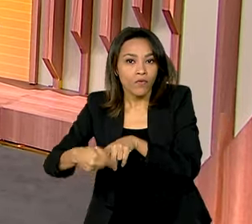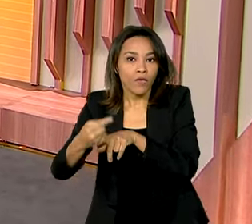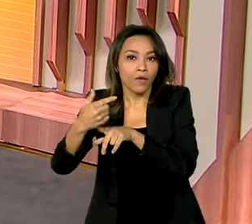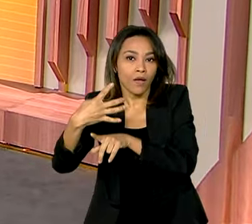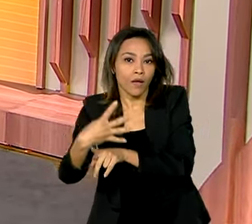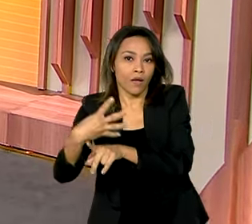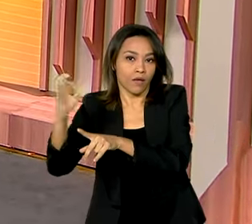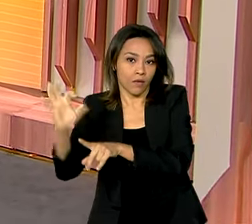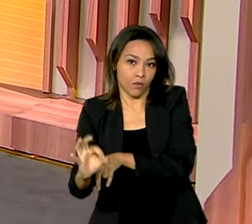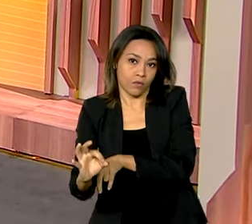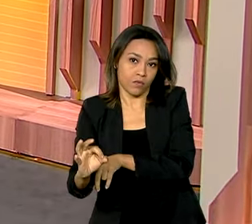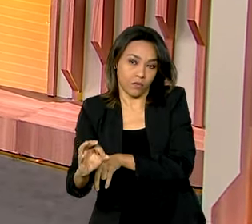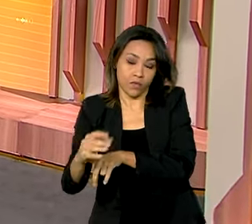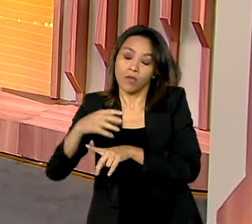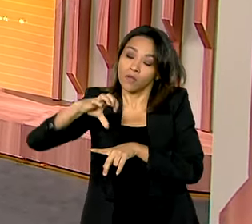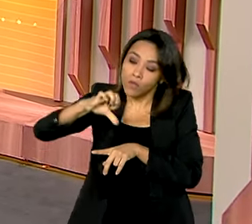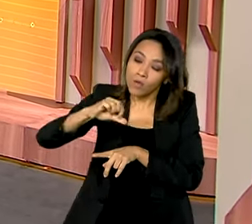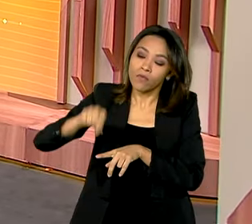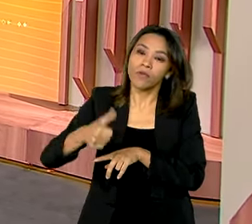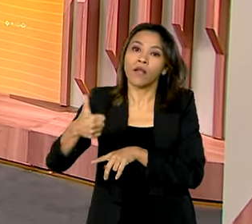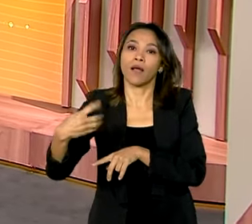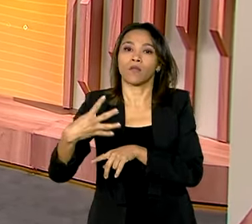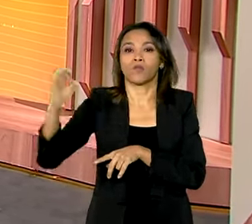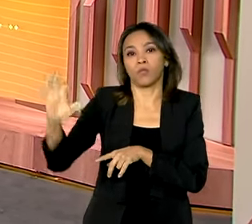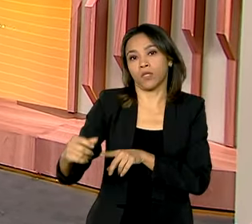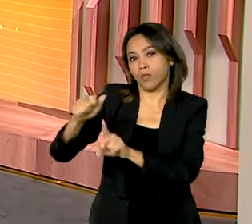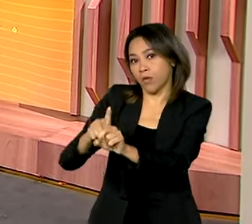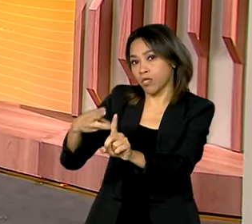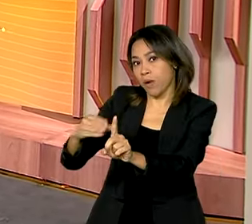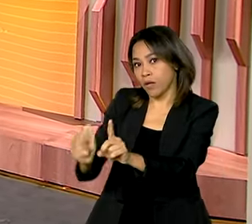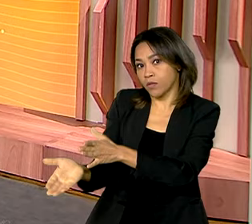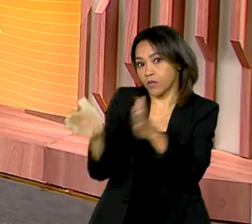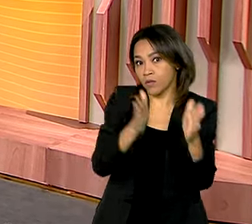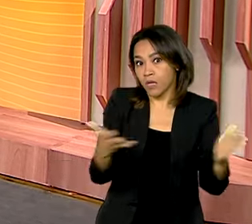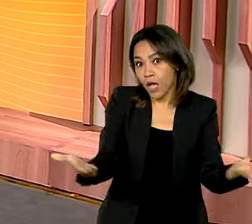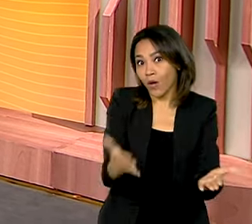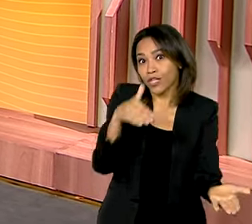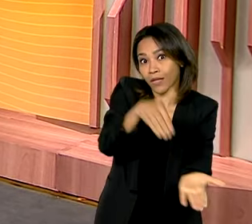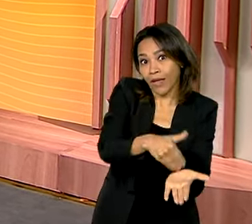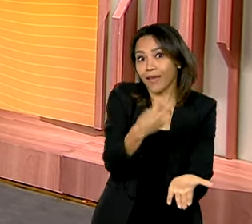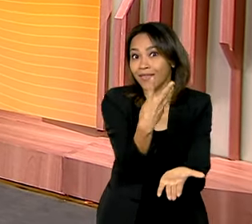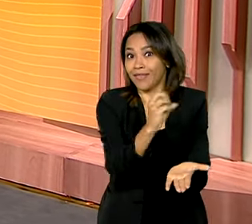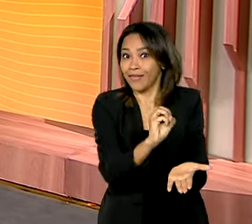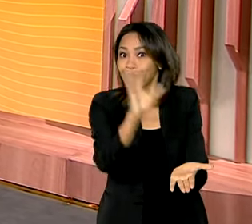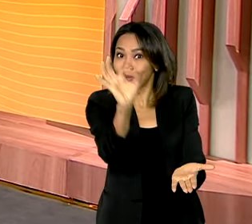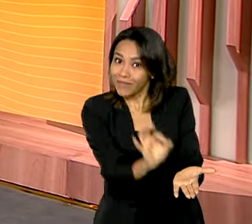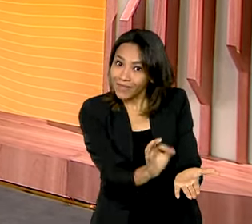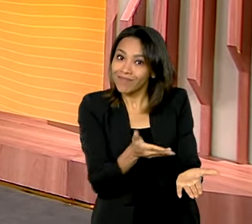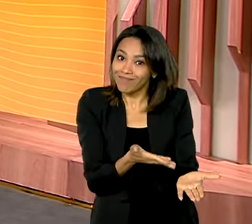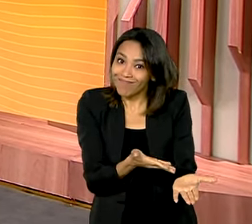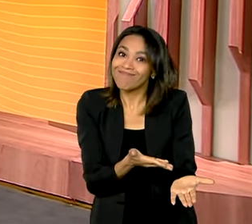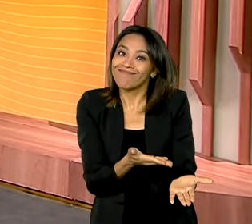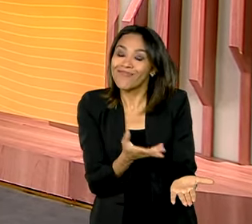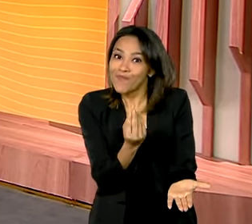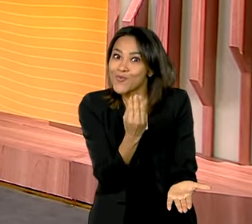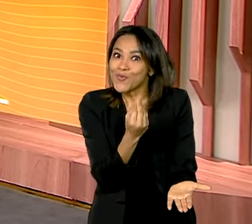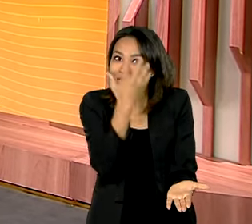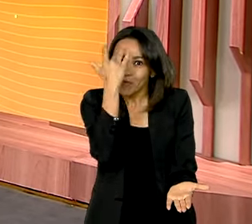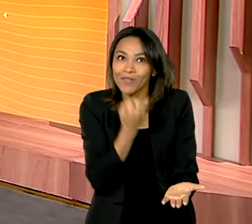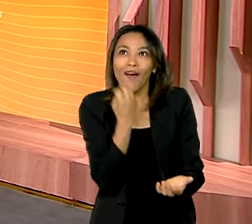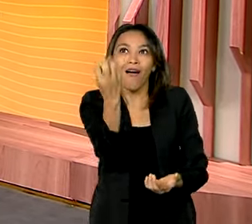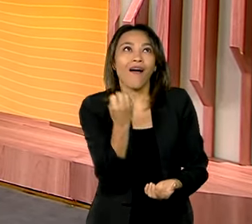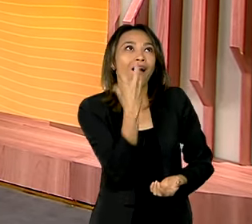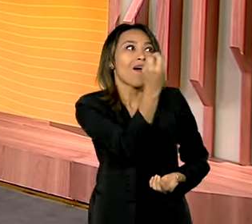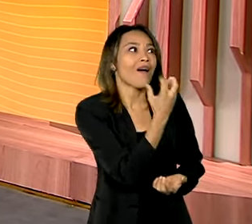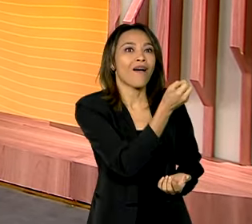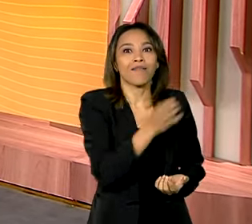9,14% em março. E no acumulado do ano, o recuo já ultrapassa os 30%. Isso significa que muita gente anda viajando pelo